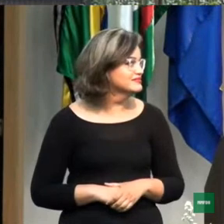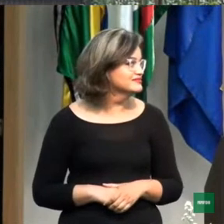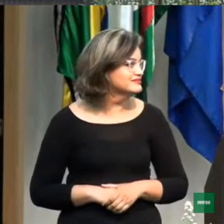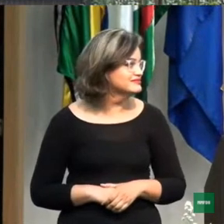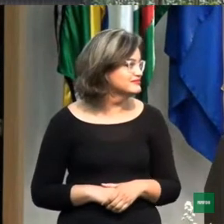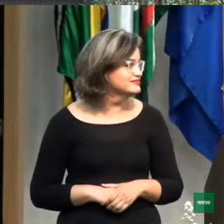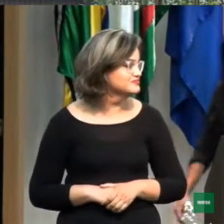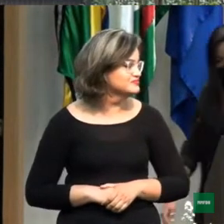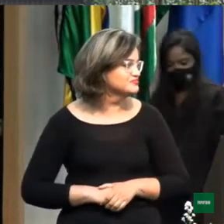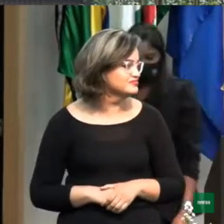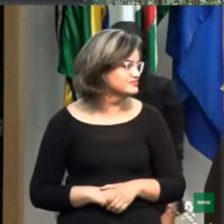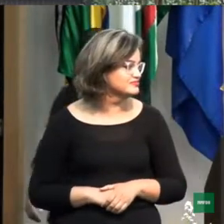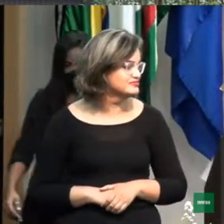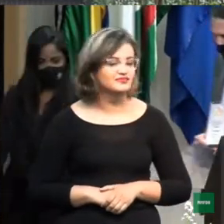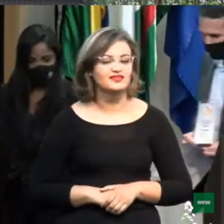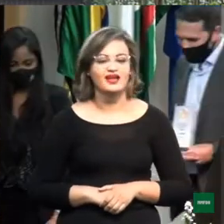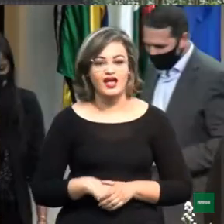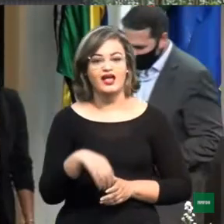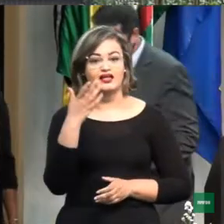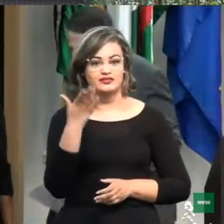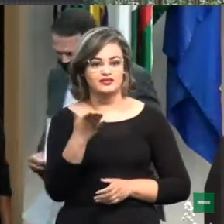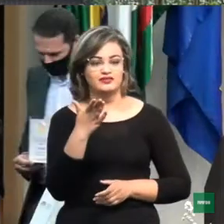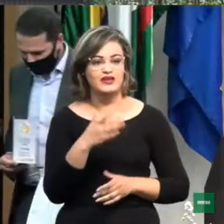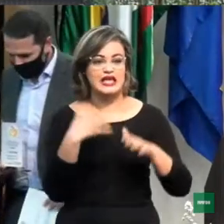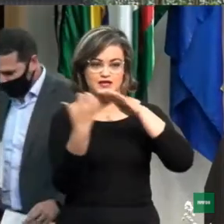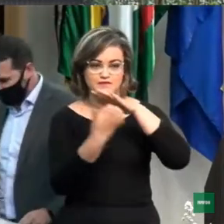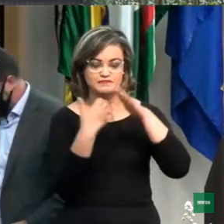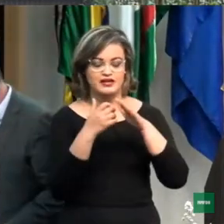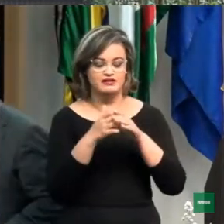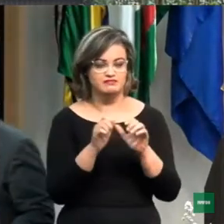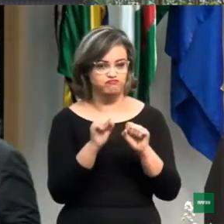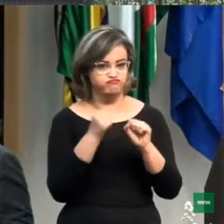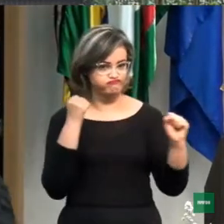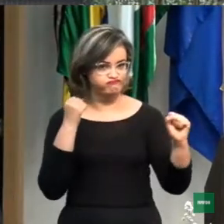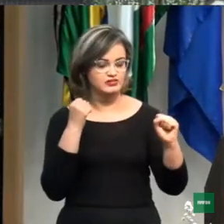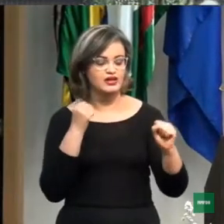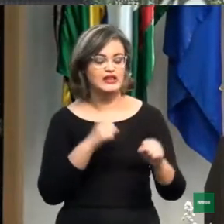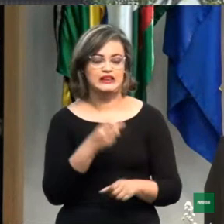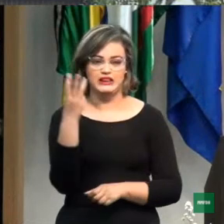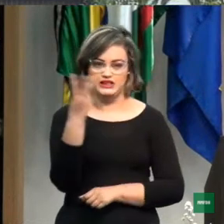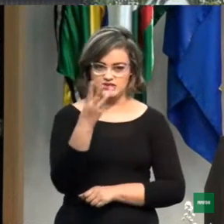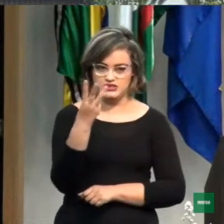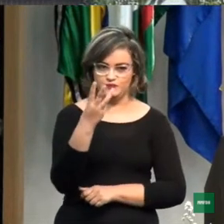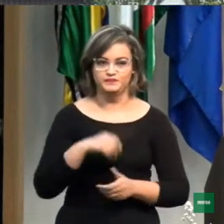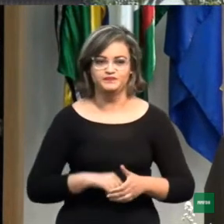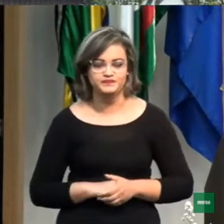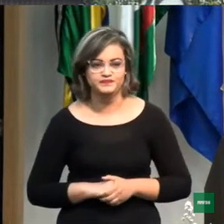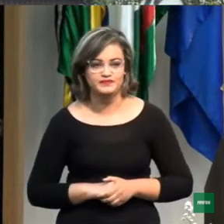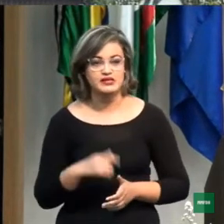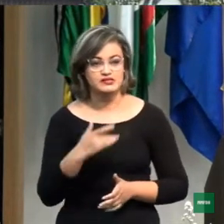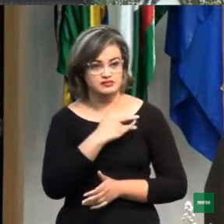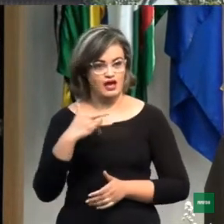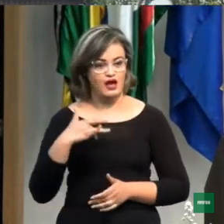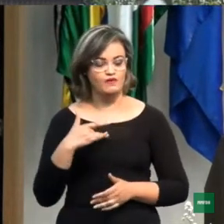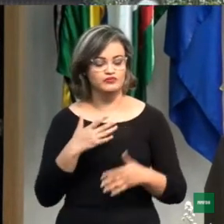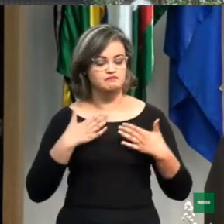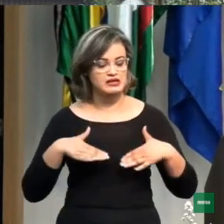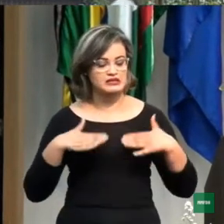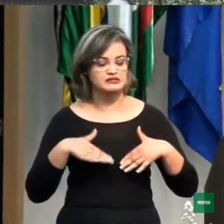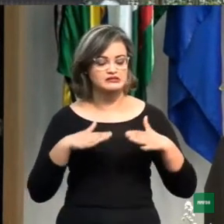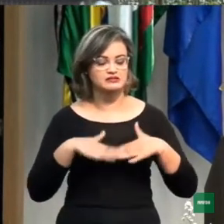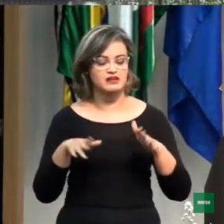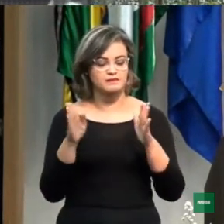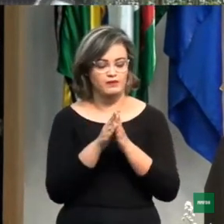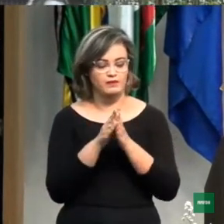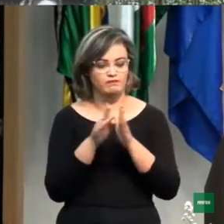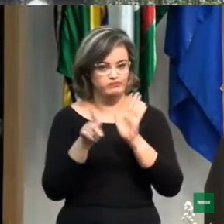Na categoria Empresa de Grande Porte, terceiro lugar, Saúde e Bem-Estar na Tec ou no Lar, implementada